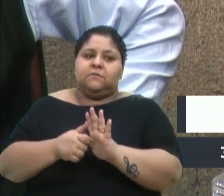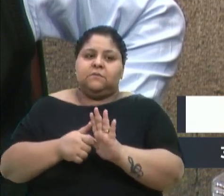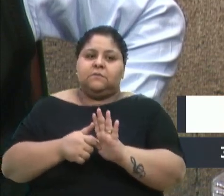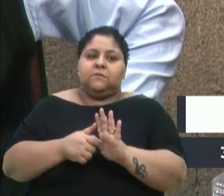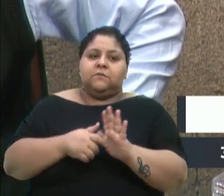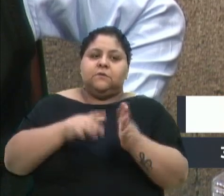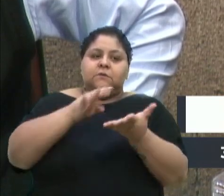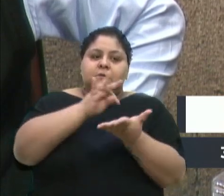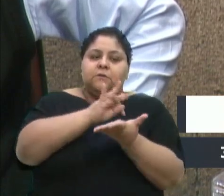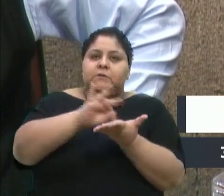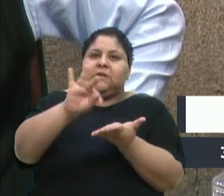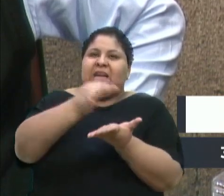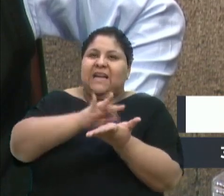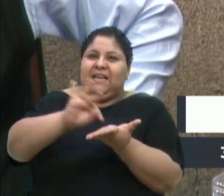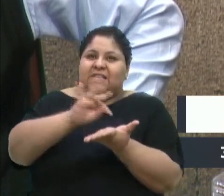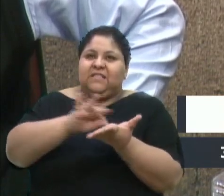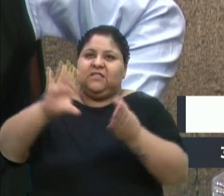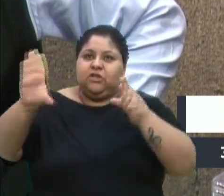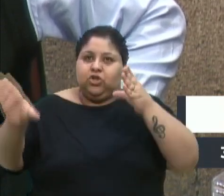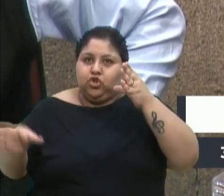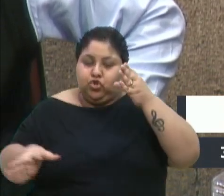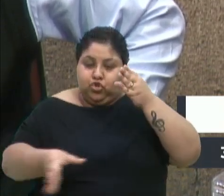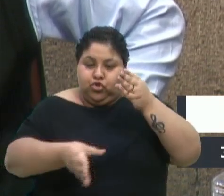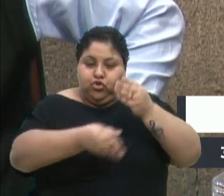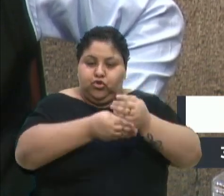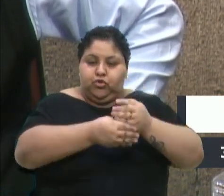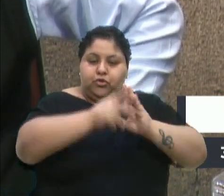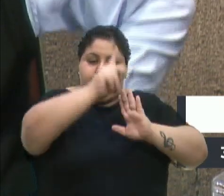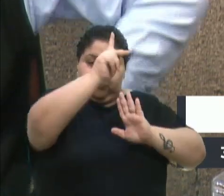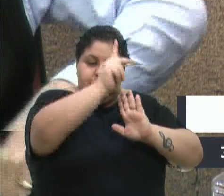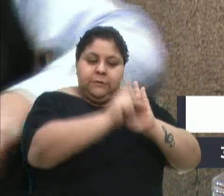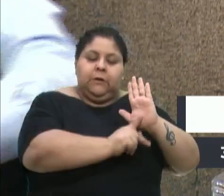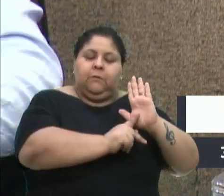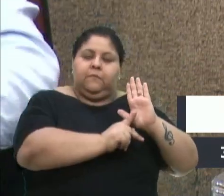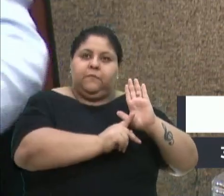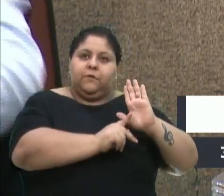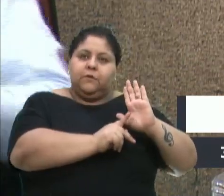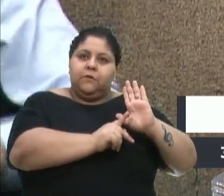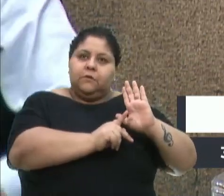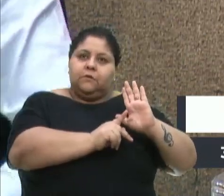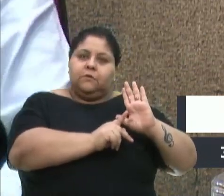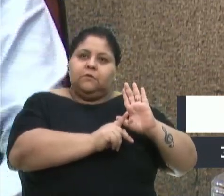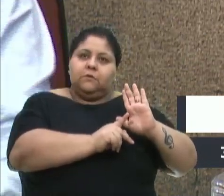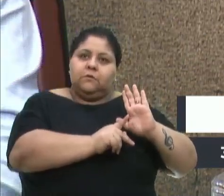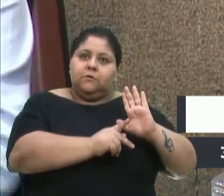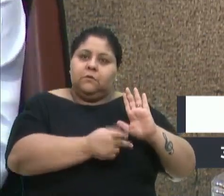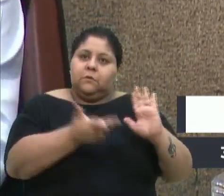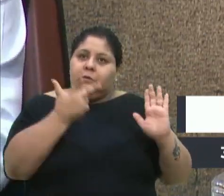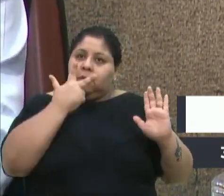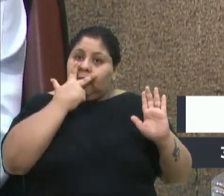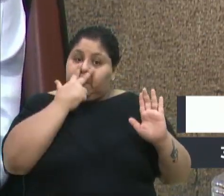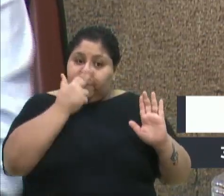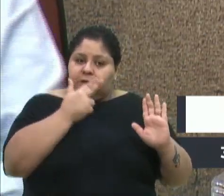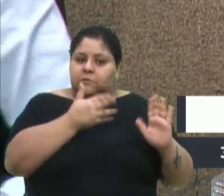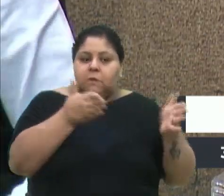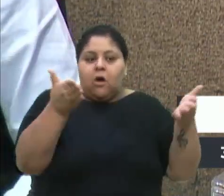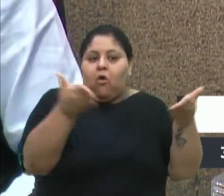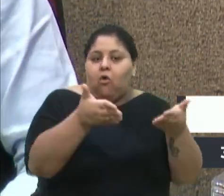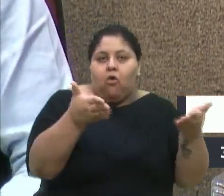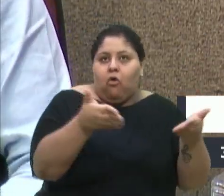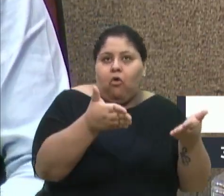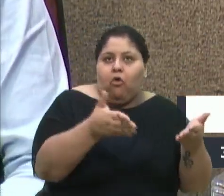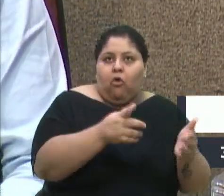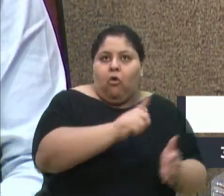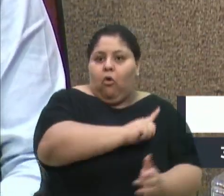desta emenda, né, travando esse projeto importante, seria a mesma coisa que hoje o